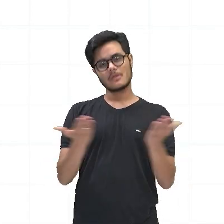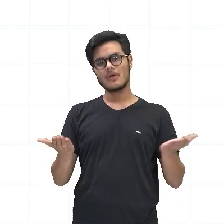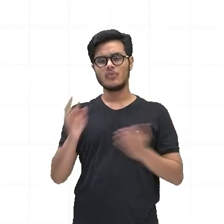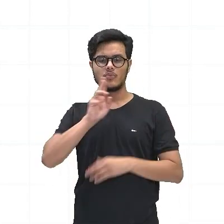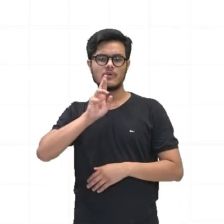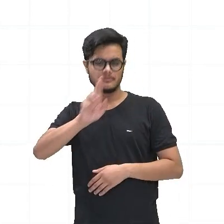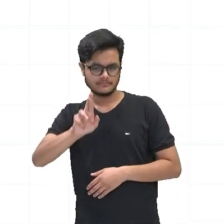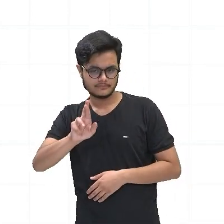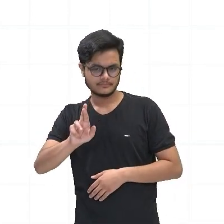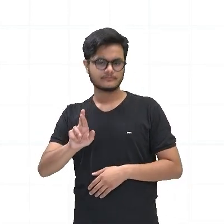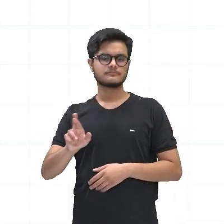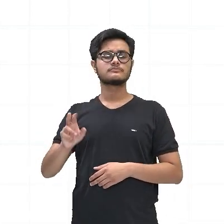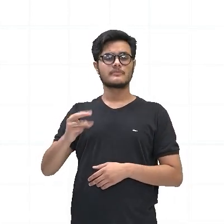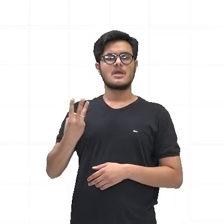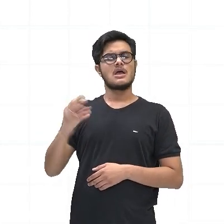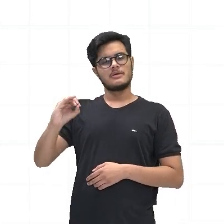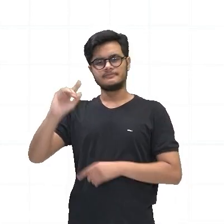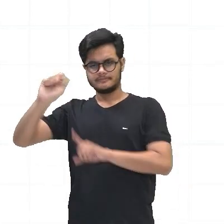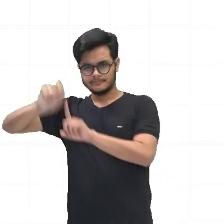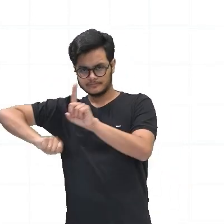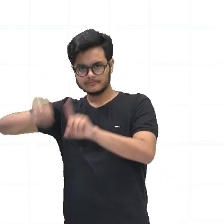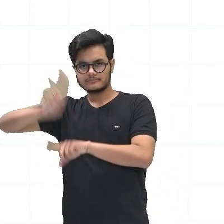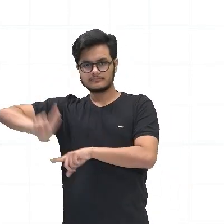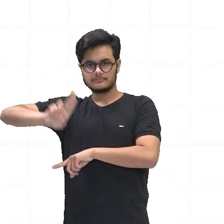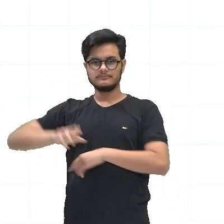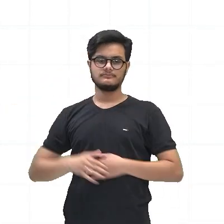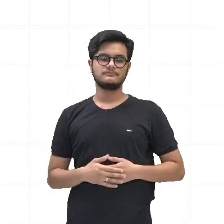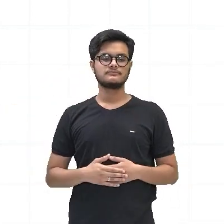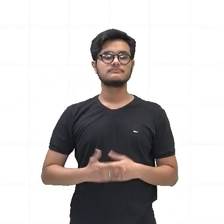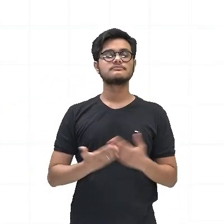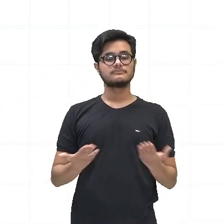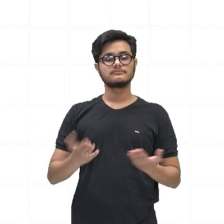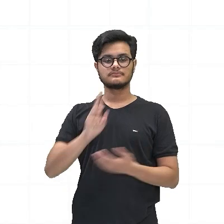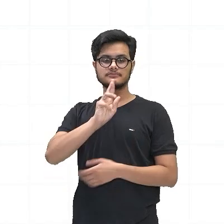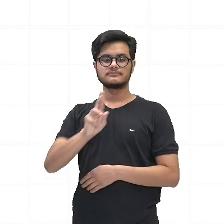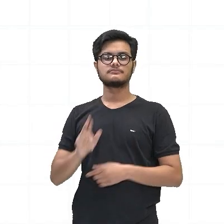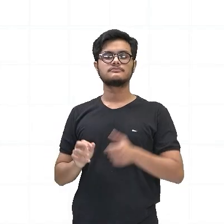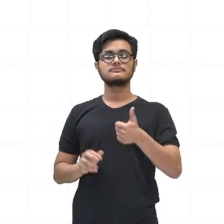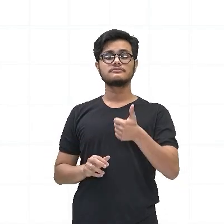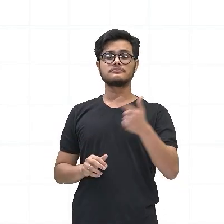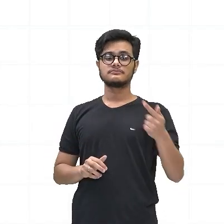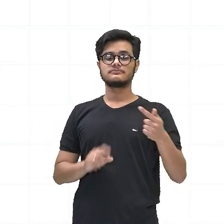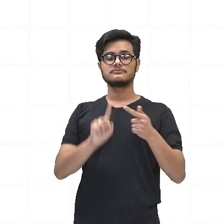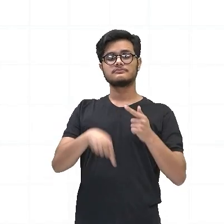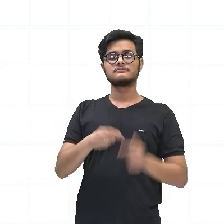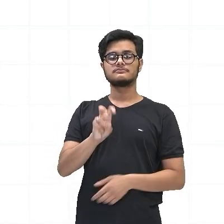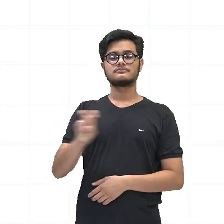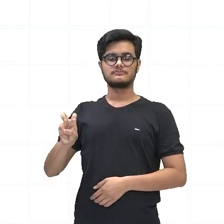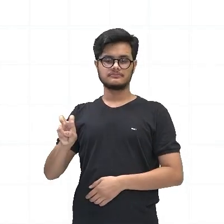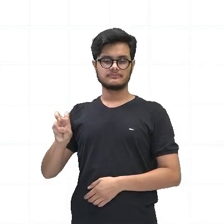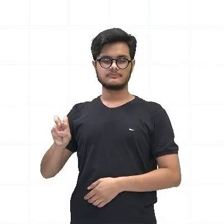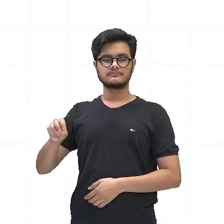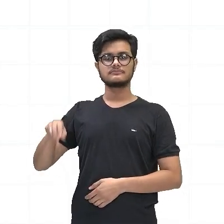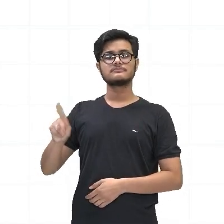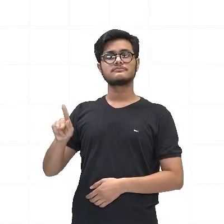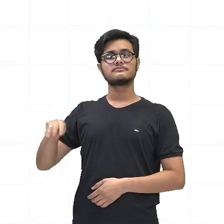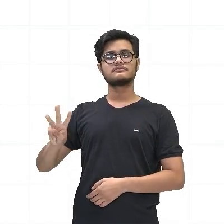é o equivalente aí a um mês de uso. E como resultado, a gente obteve aí, olha,